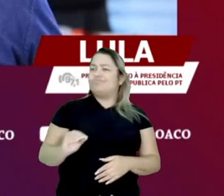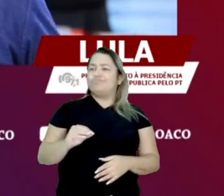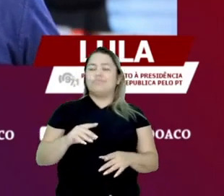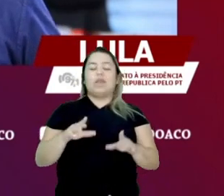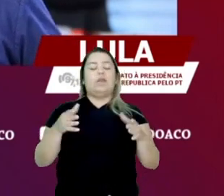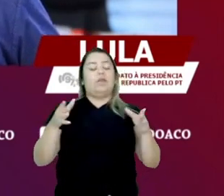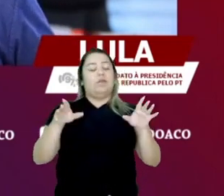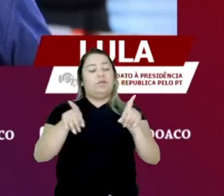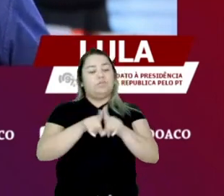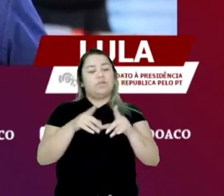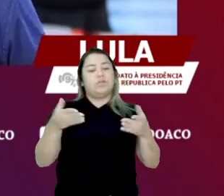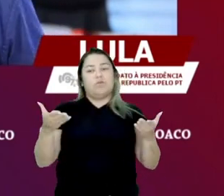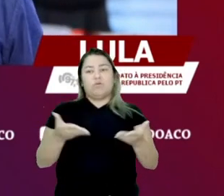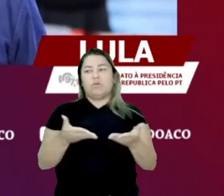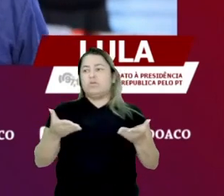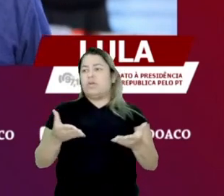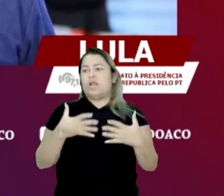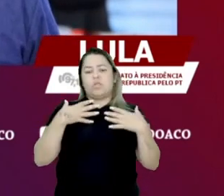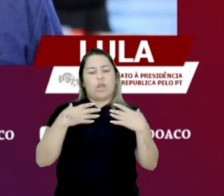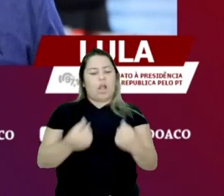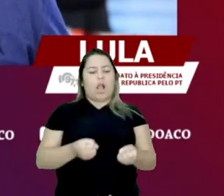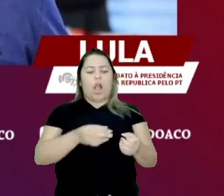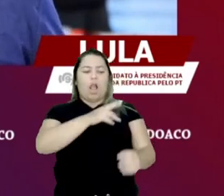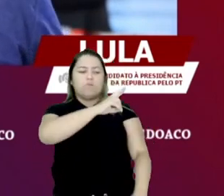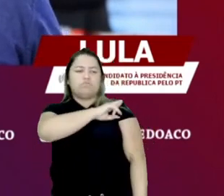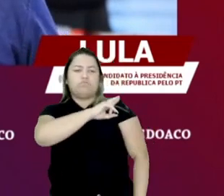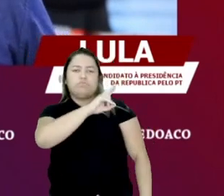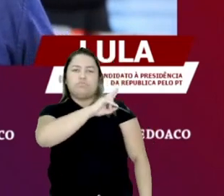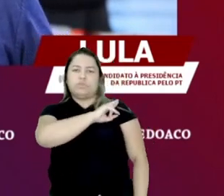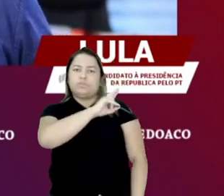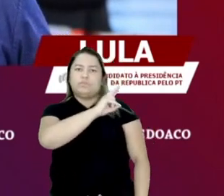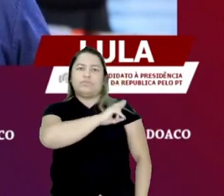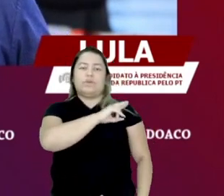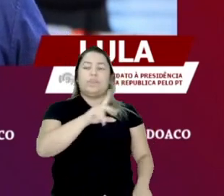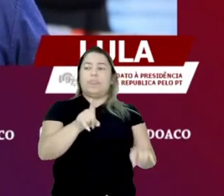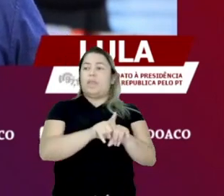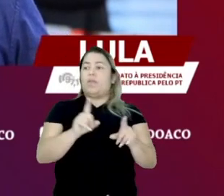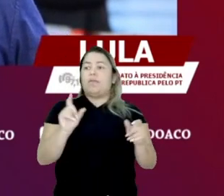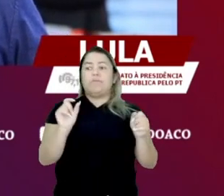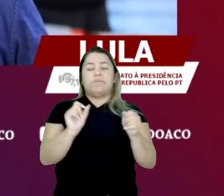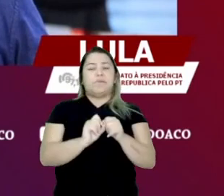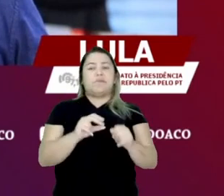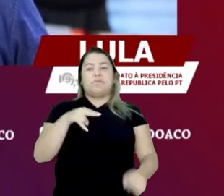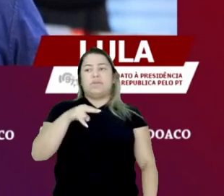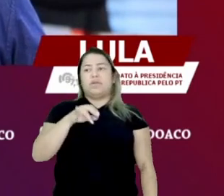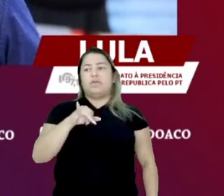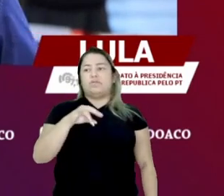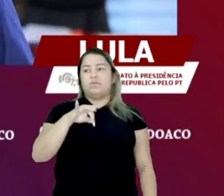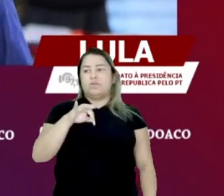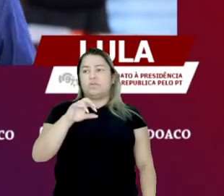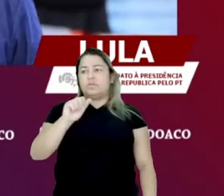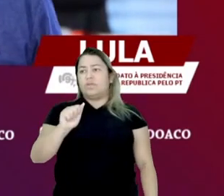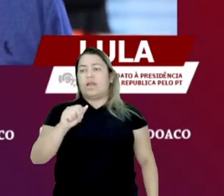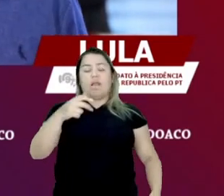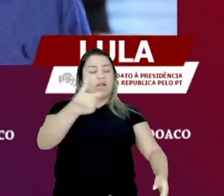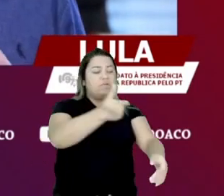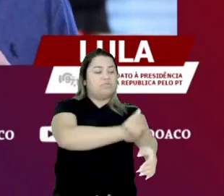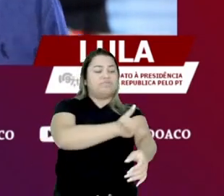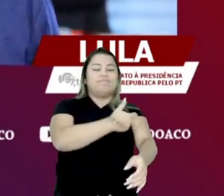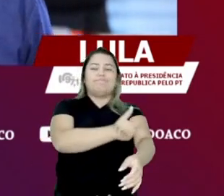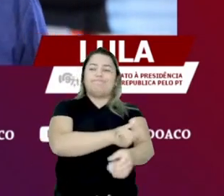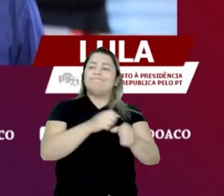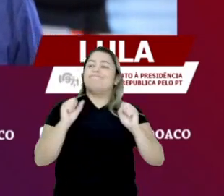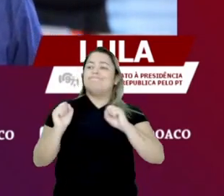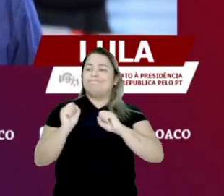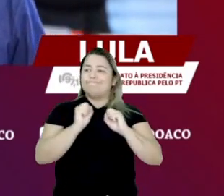evitado se tivesse entrado mais cedo, pelo menos metade das pessoas que foram vítimas do Covid. E eu penso que um presidente